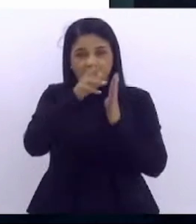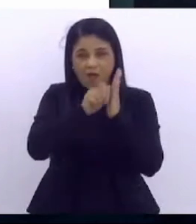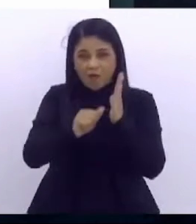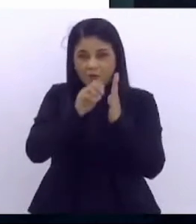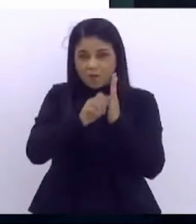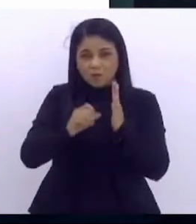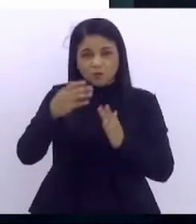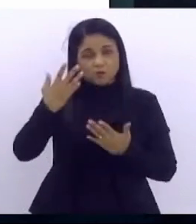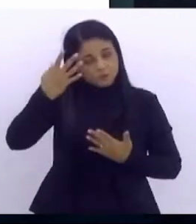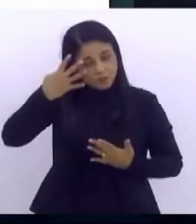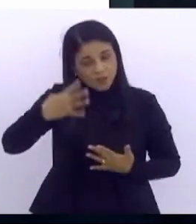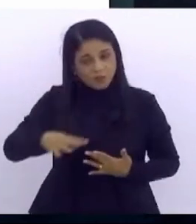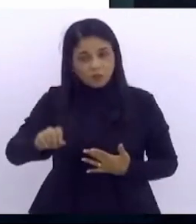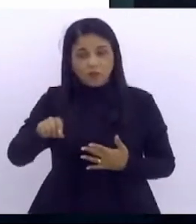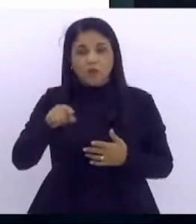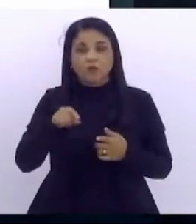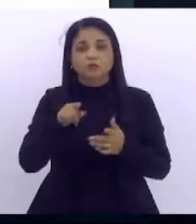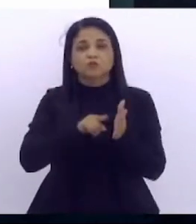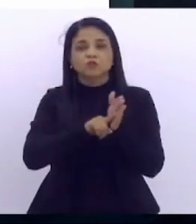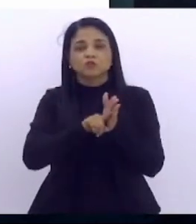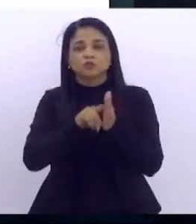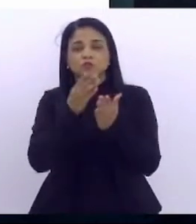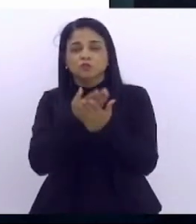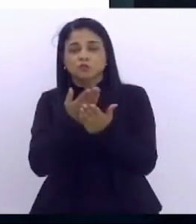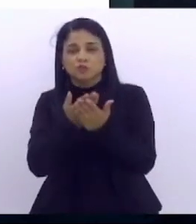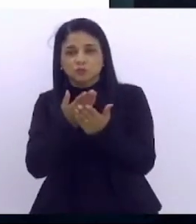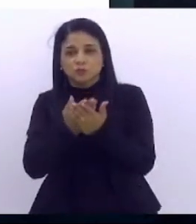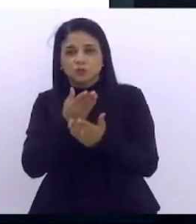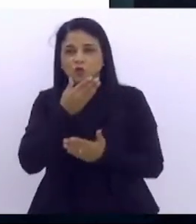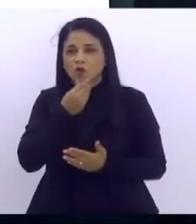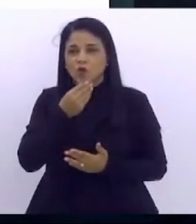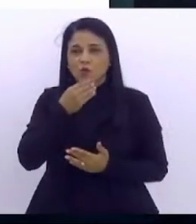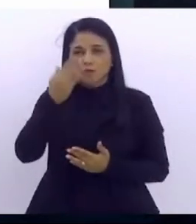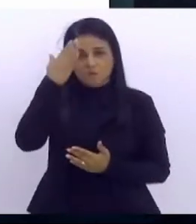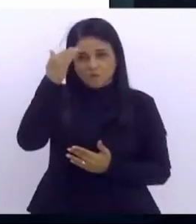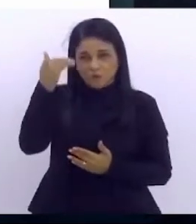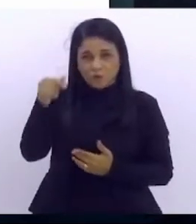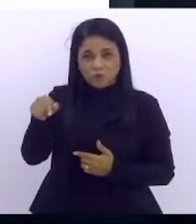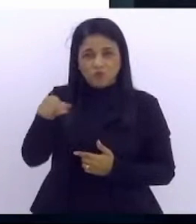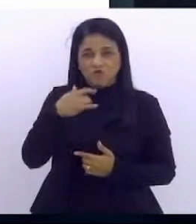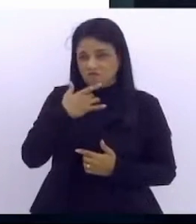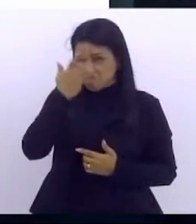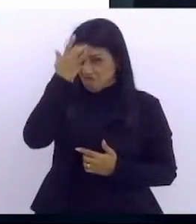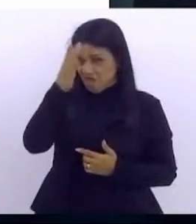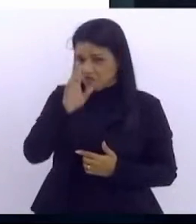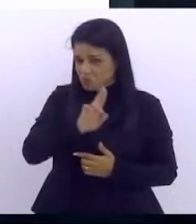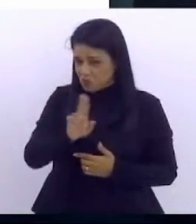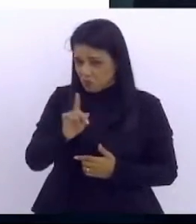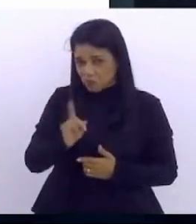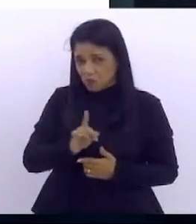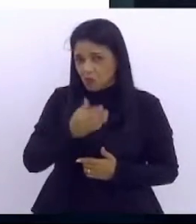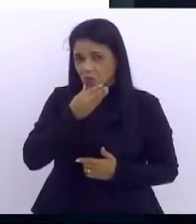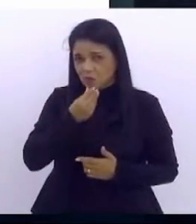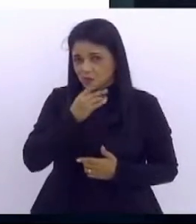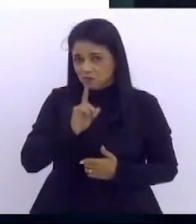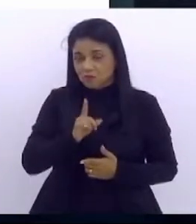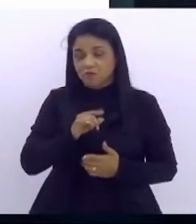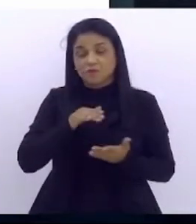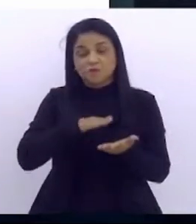pegaram alguns estudos. O primeiro deles foi Harlap, Shiono e Hamsham. Anotem esse nome, bonito, fácil, né? A pesquisa